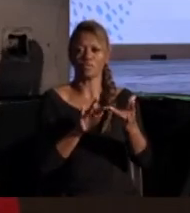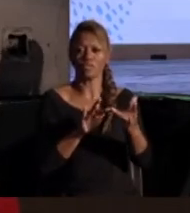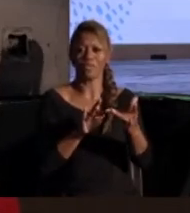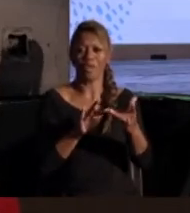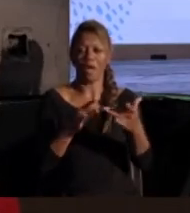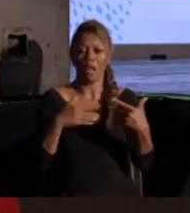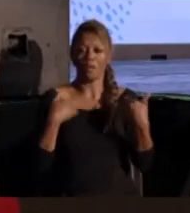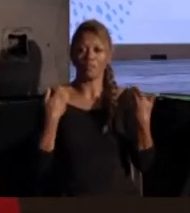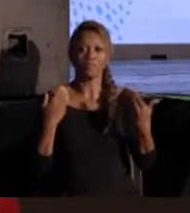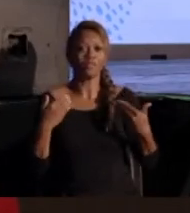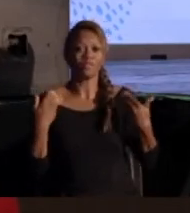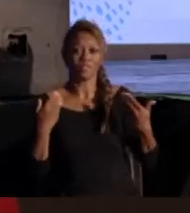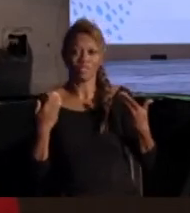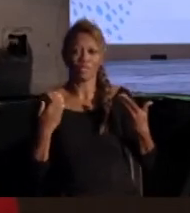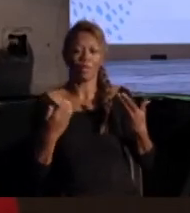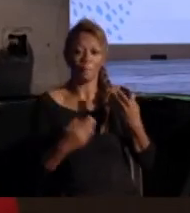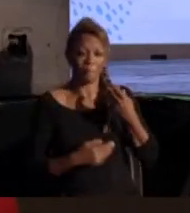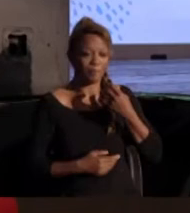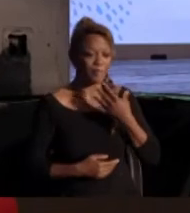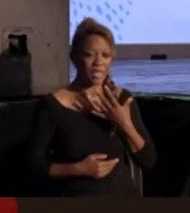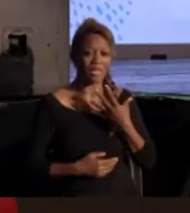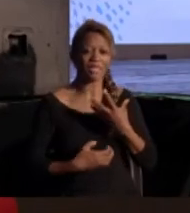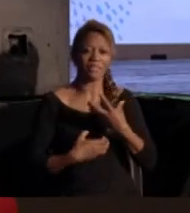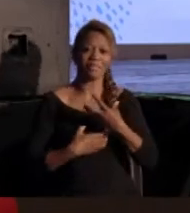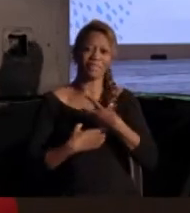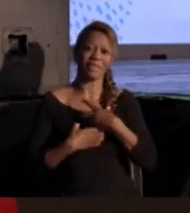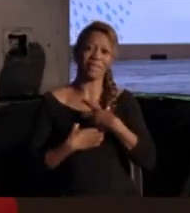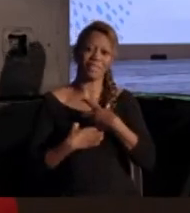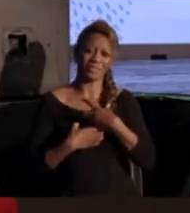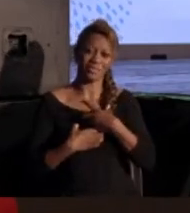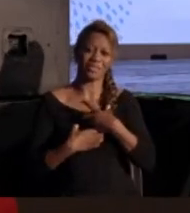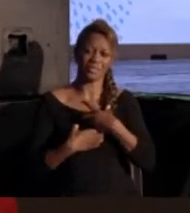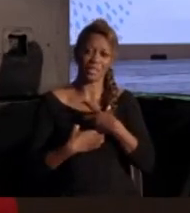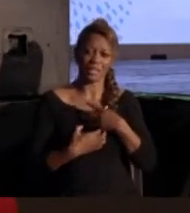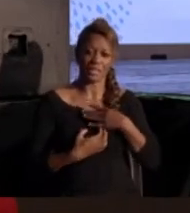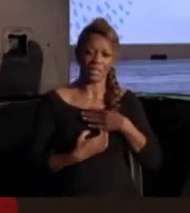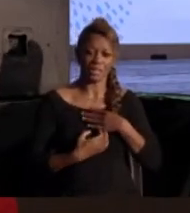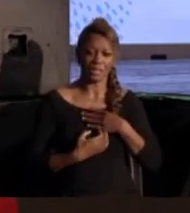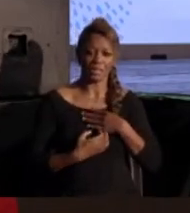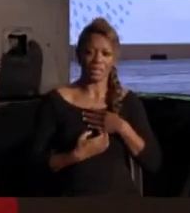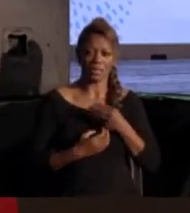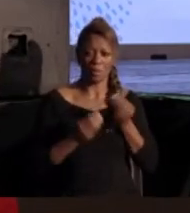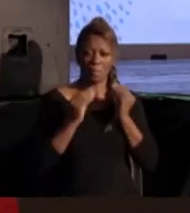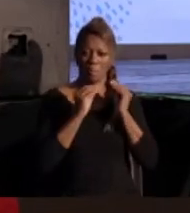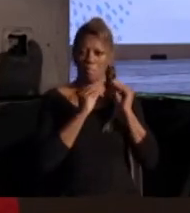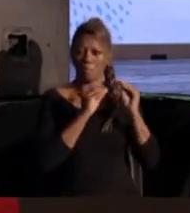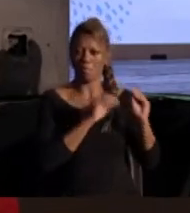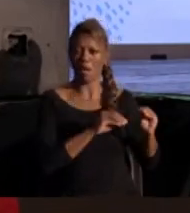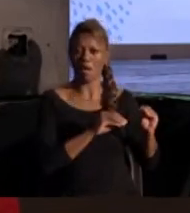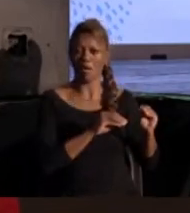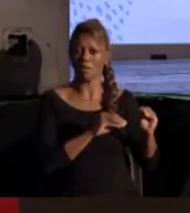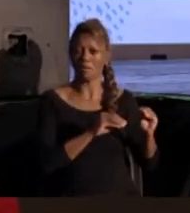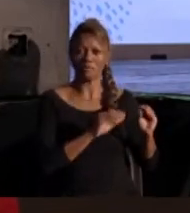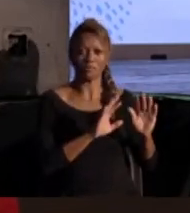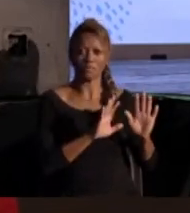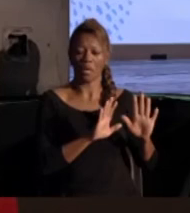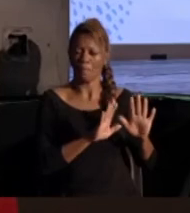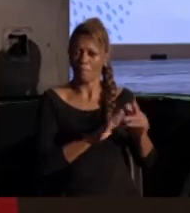satisfação e bem-estar, porque o sentimento de rejeição é alguma coisa que cria uma